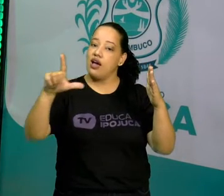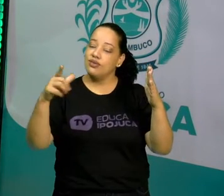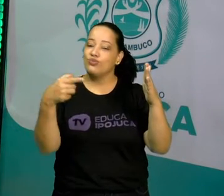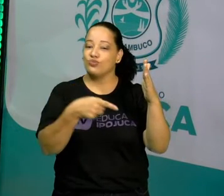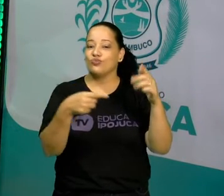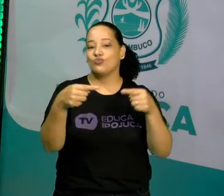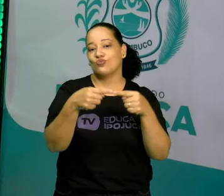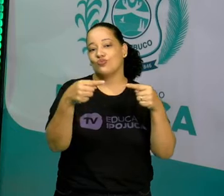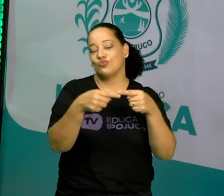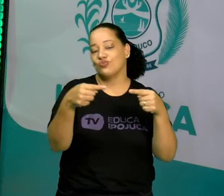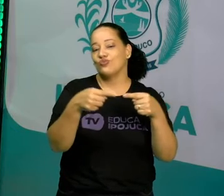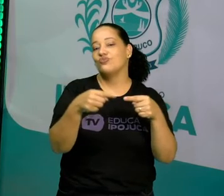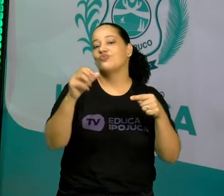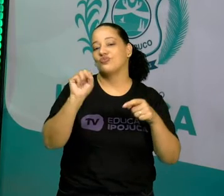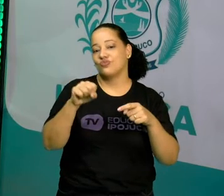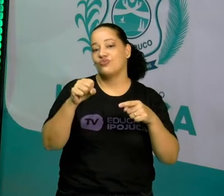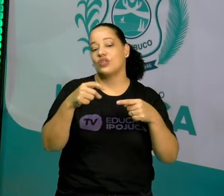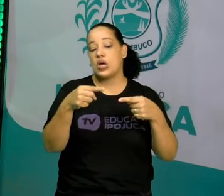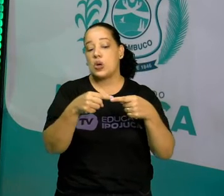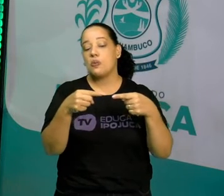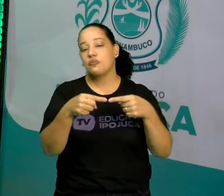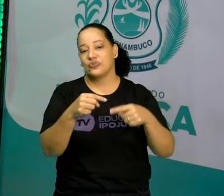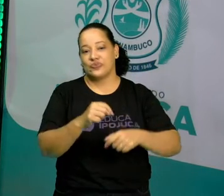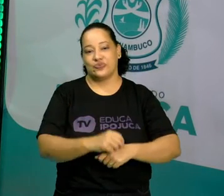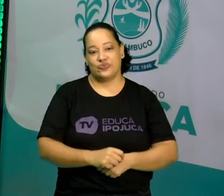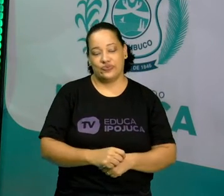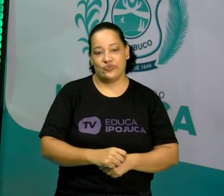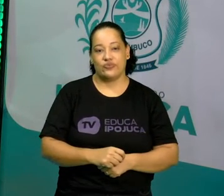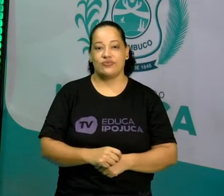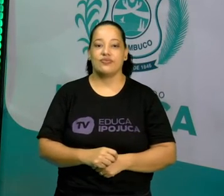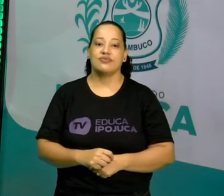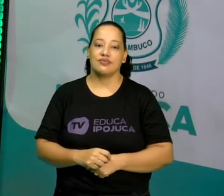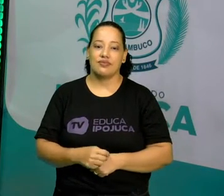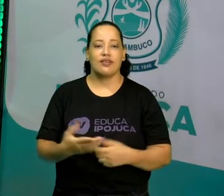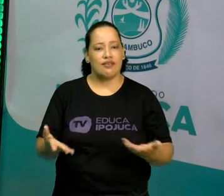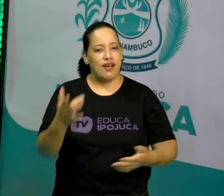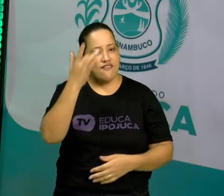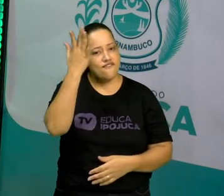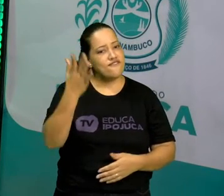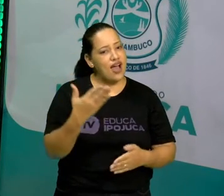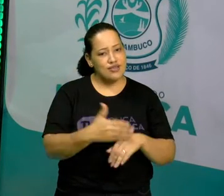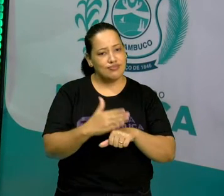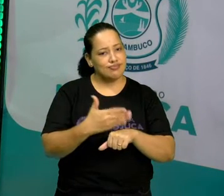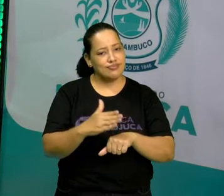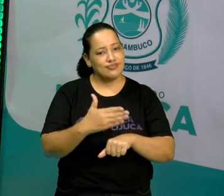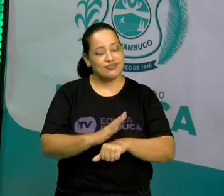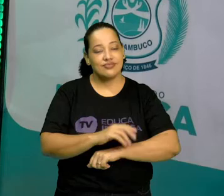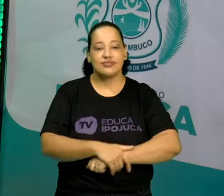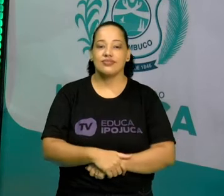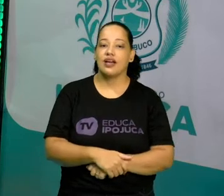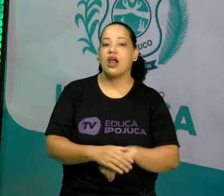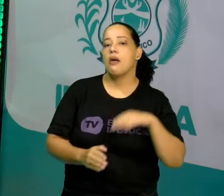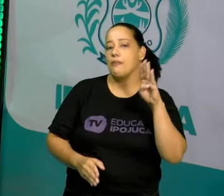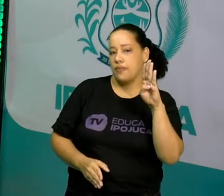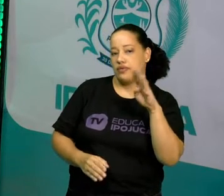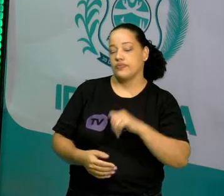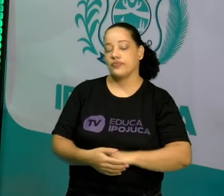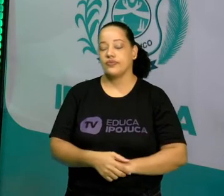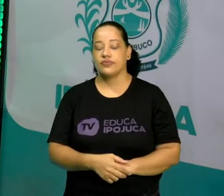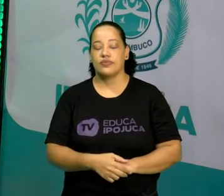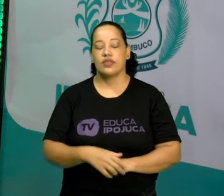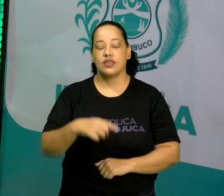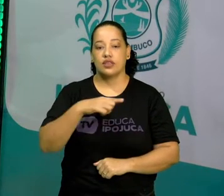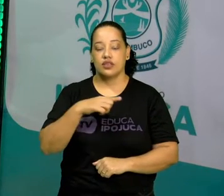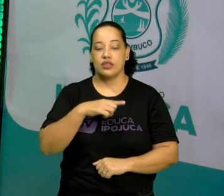são correspondentes ou congruentes, ok? Tá vendo como é fácil na prática? Na letra B,